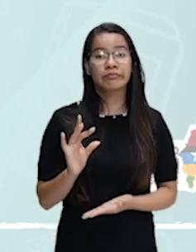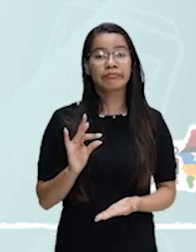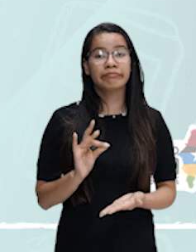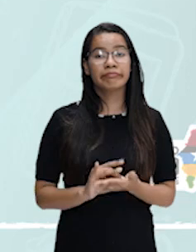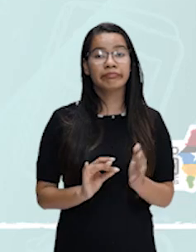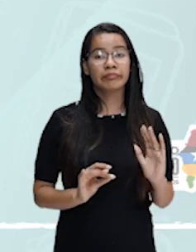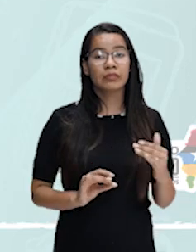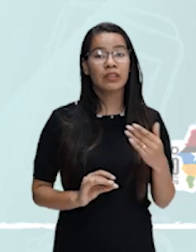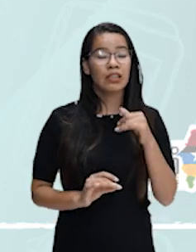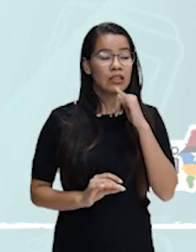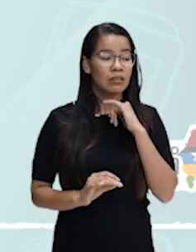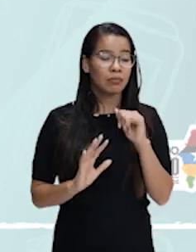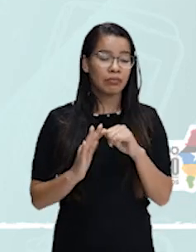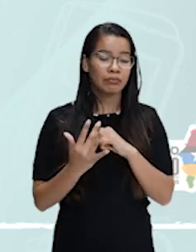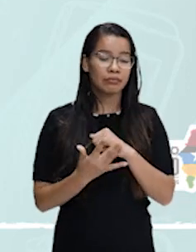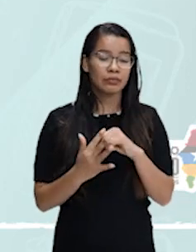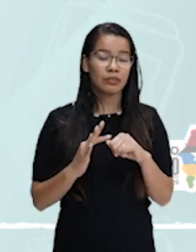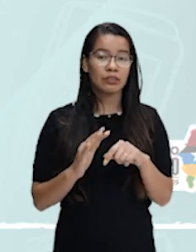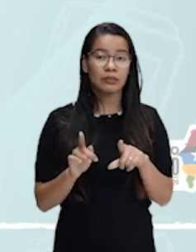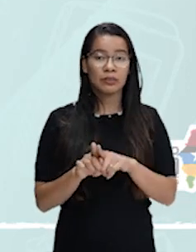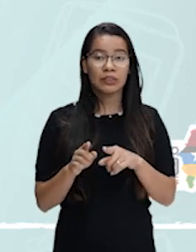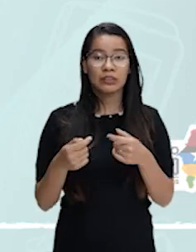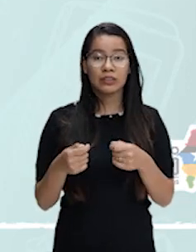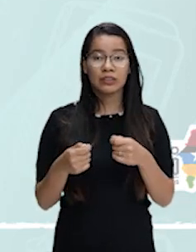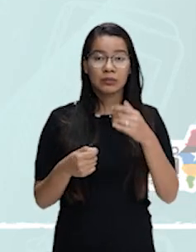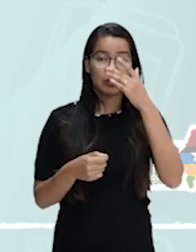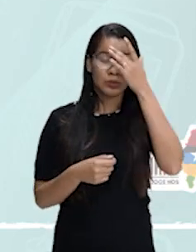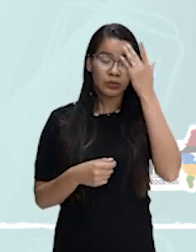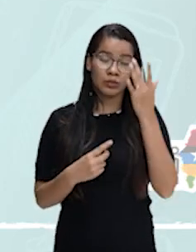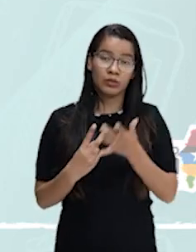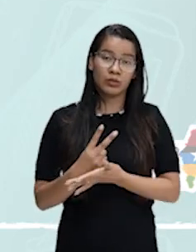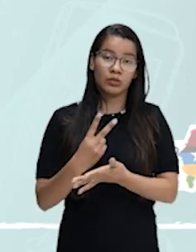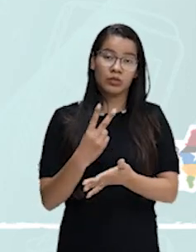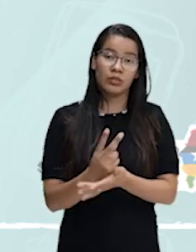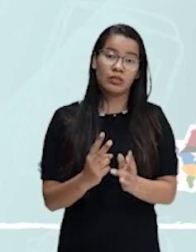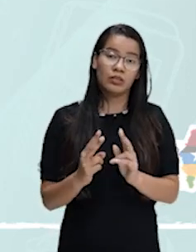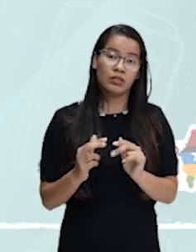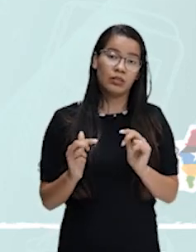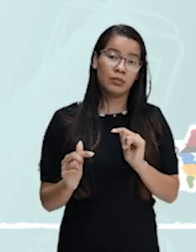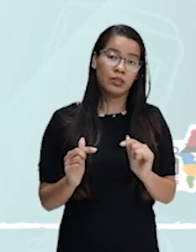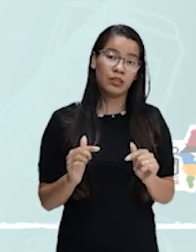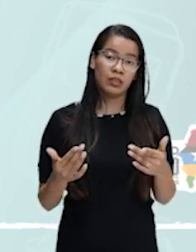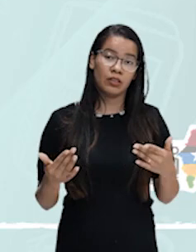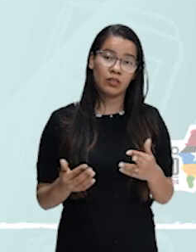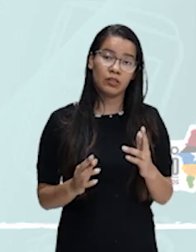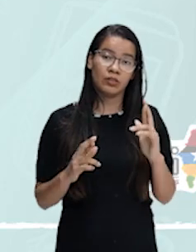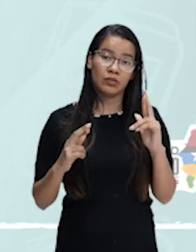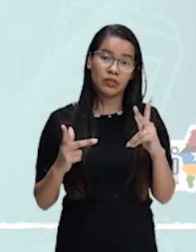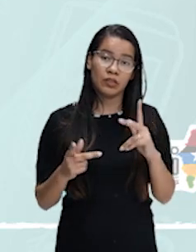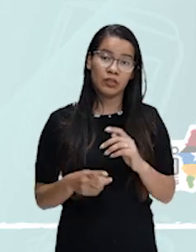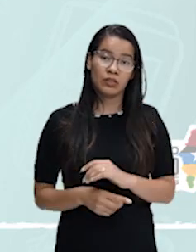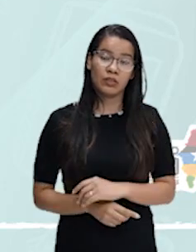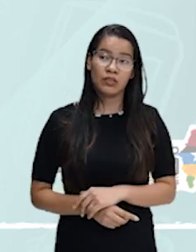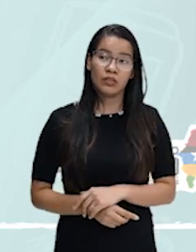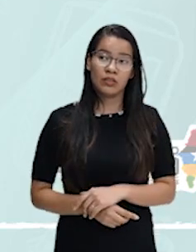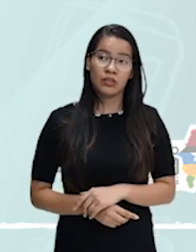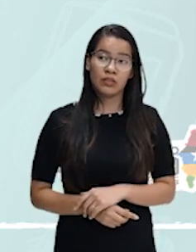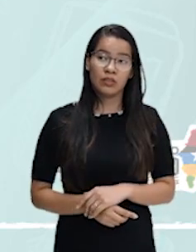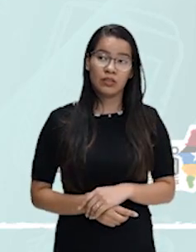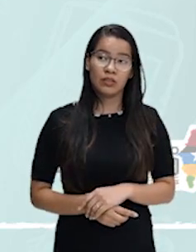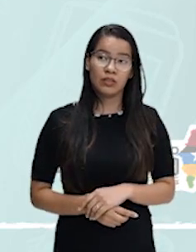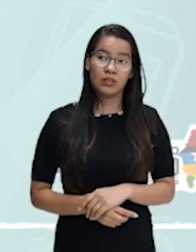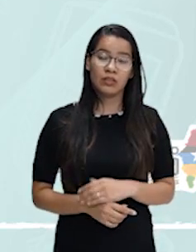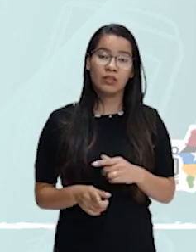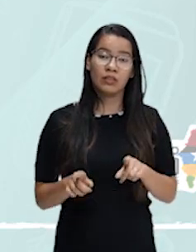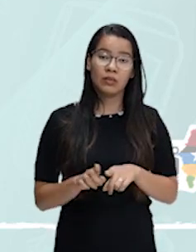pandemia do coronavírus, a necessidade das pessoas continuarem a trabalhar de uma maneira agora diferente da tradicional, né? A questão